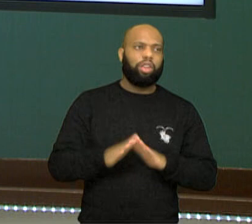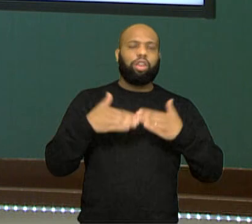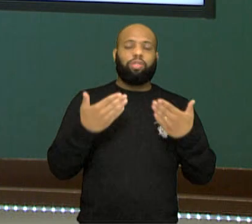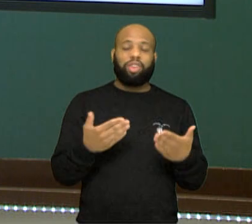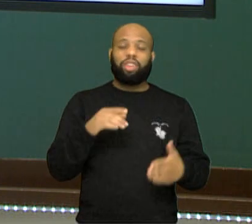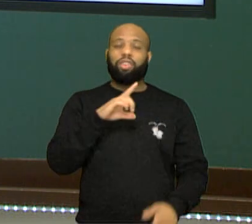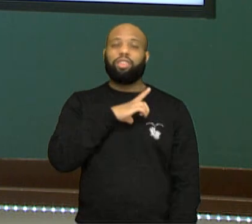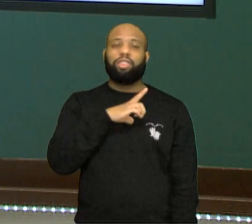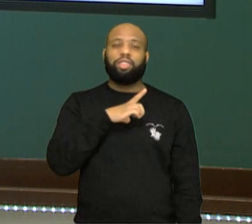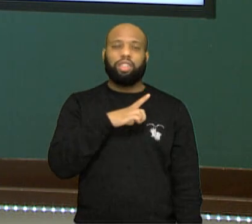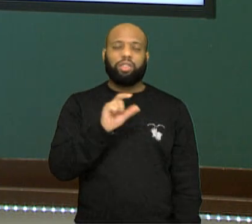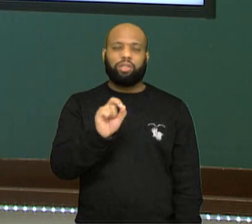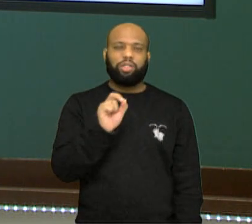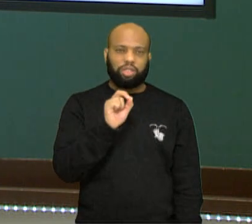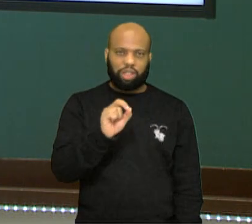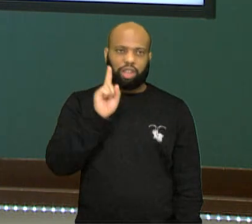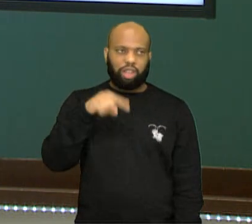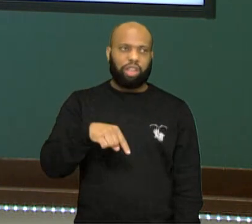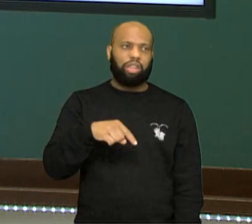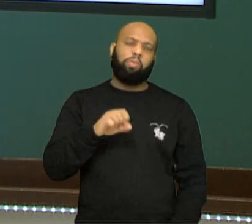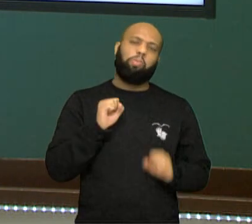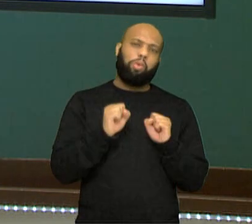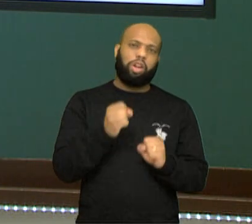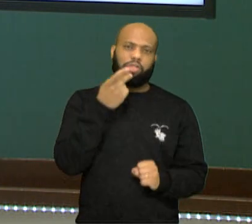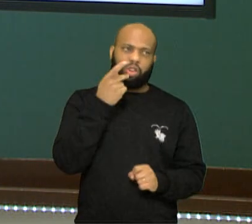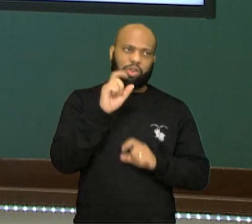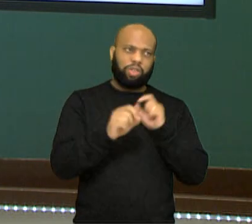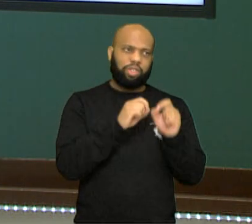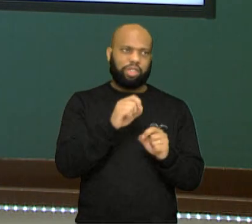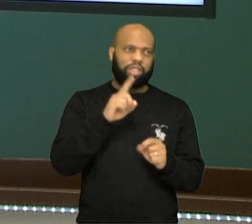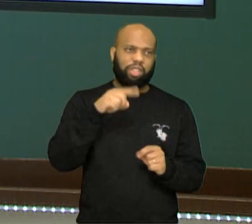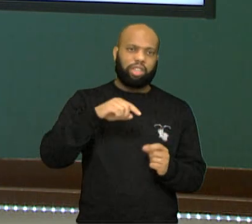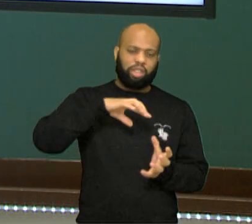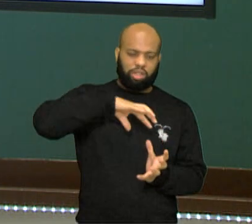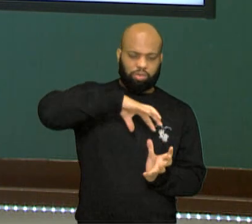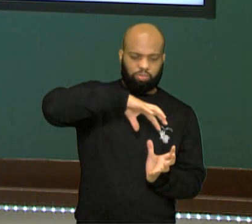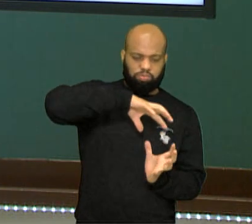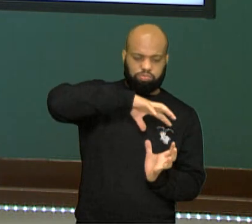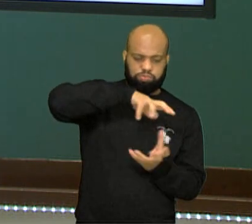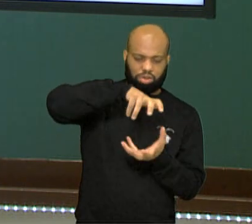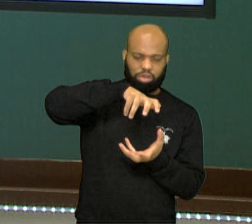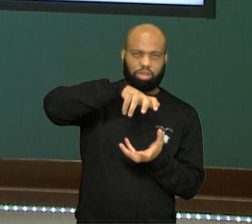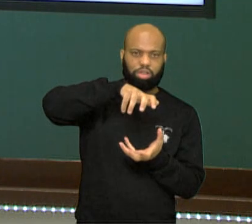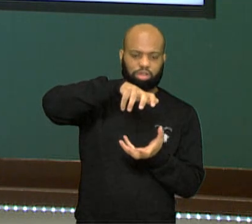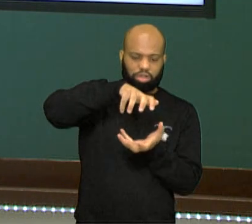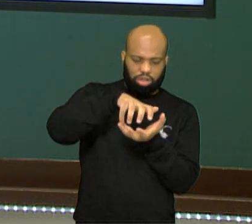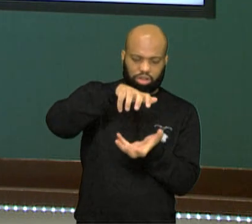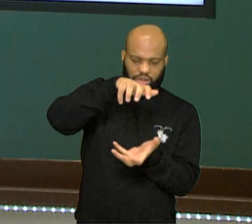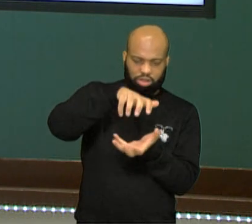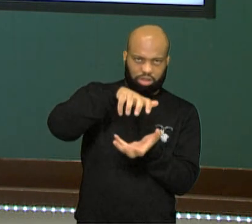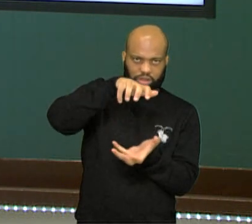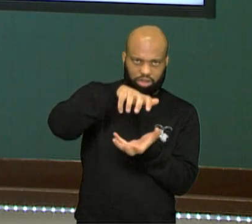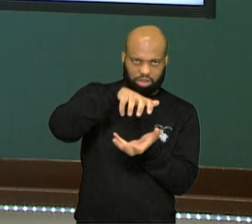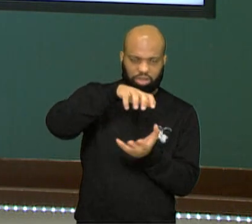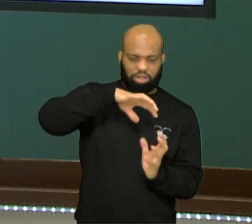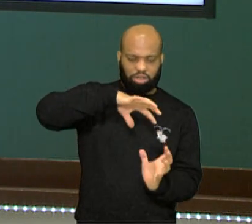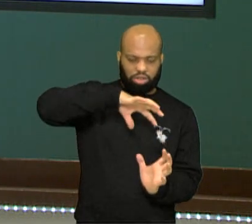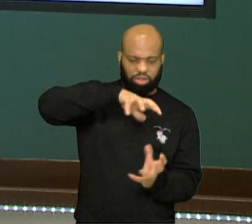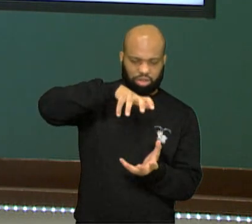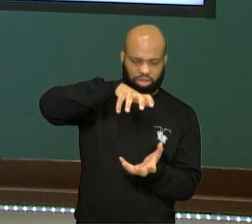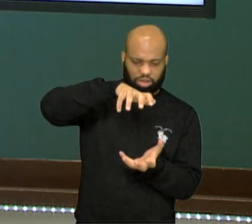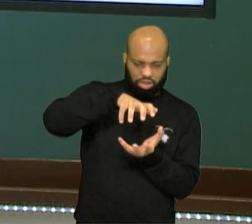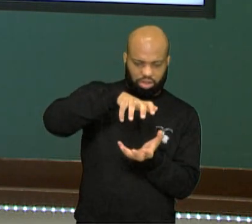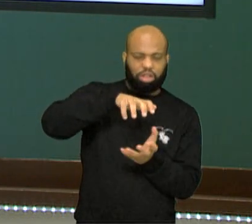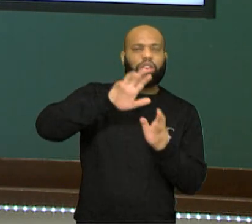ter exatamente, a gente pode dizer uma aproximação da circunferência onde os polos são achatados, pelos polos